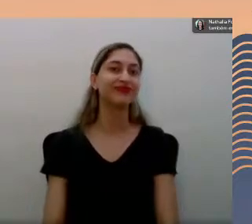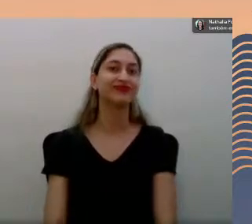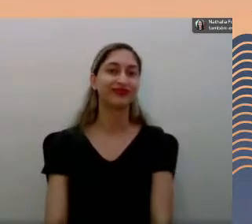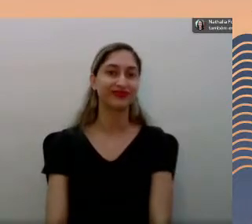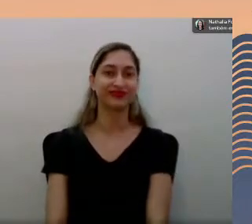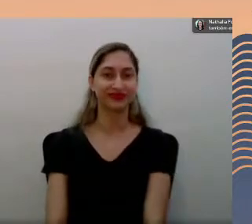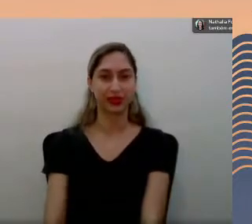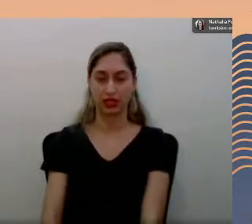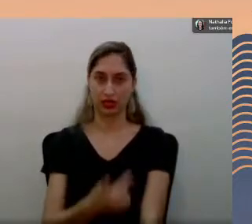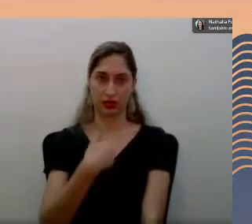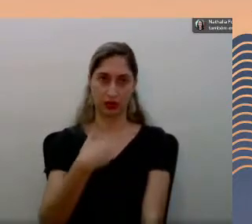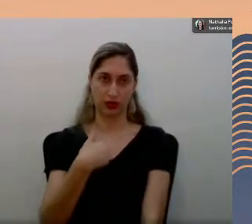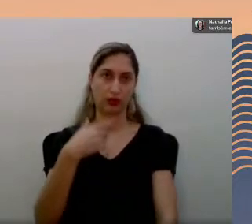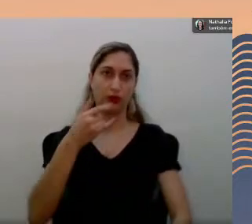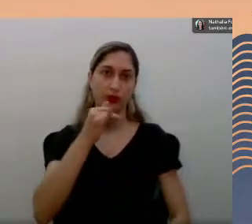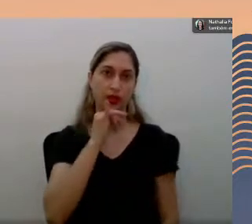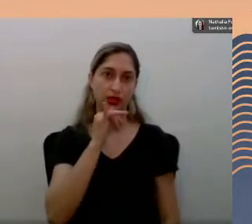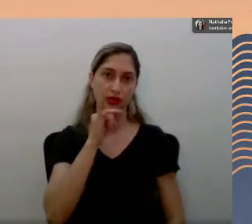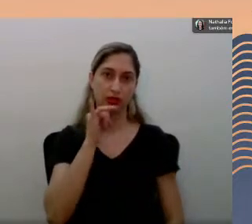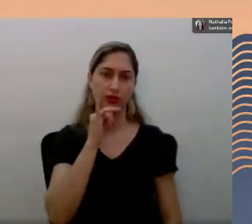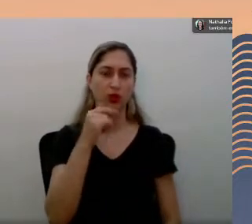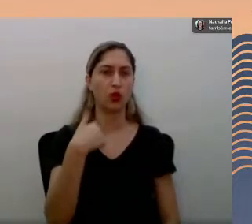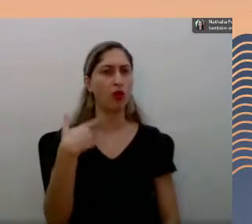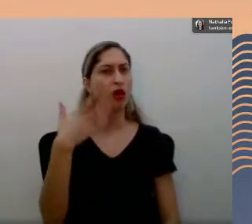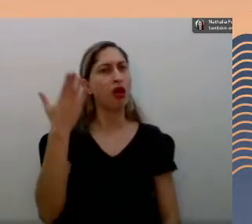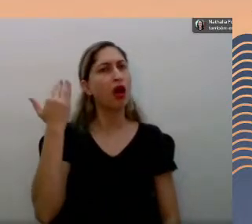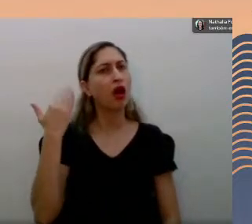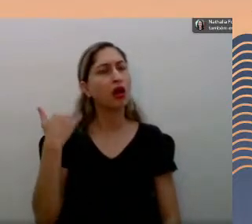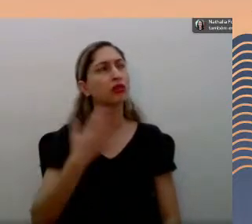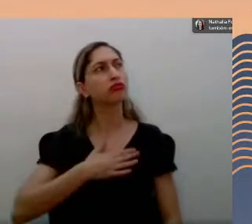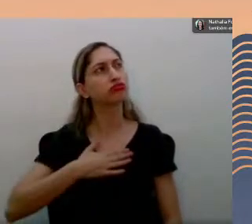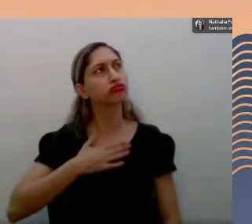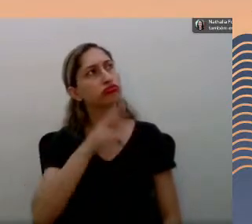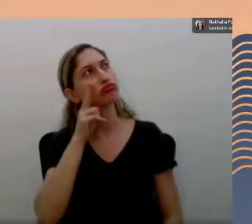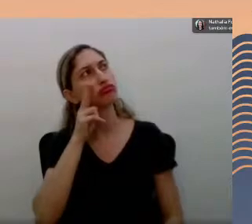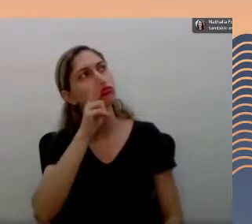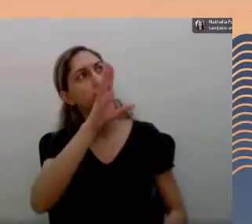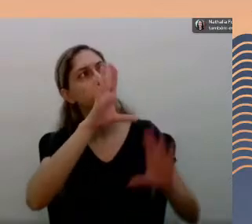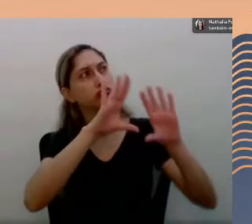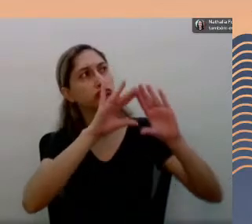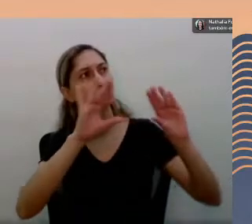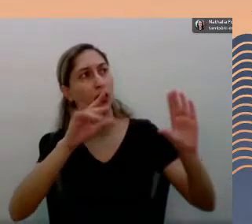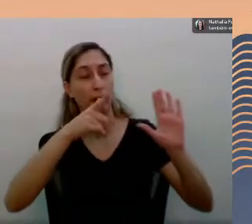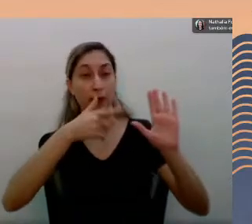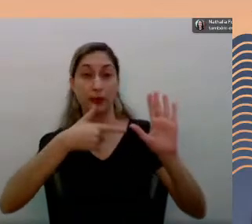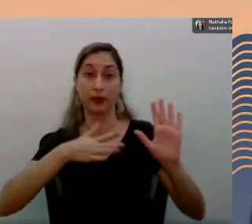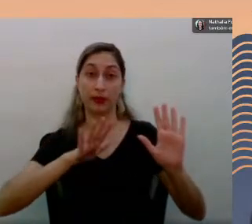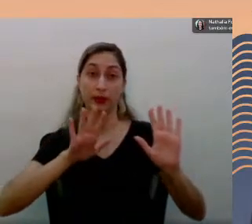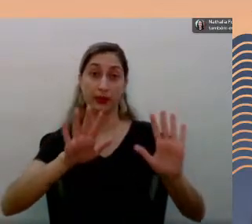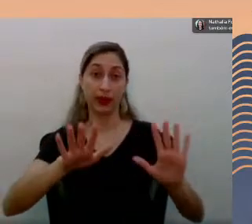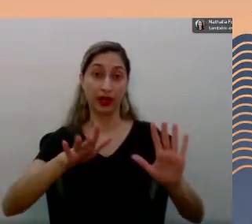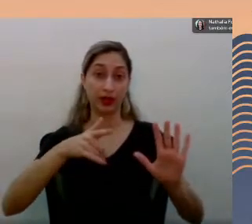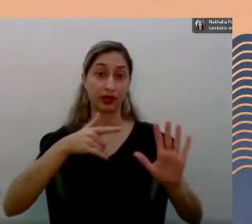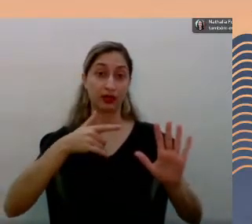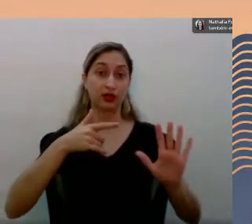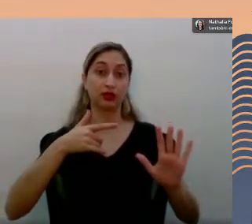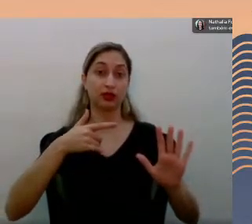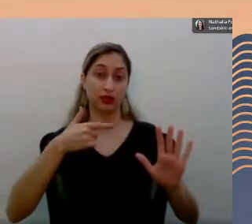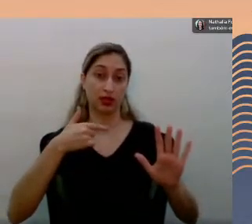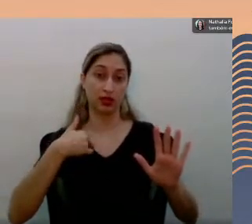Eu por exemplo eu observava o céu sempre ou seja acionamento antes de eu ser um profissional que